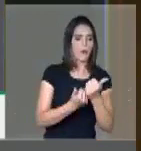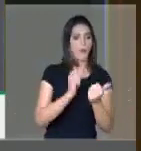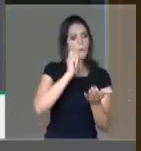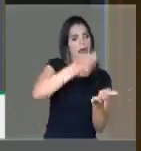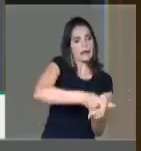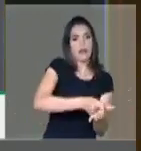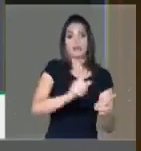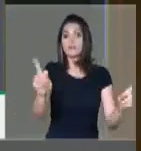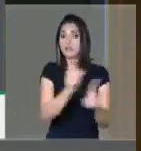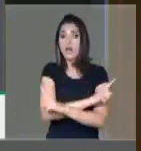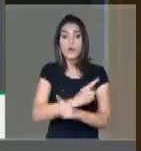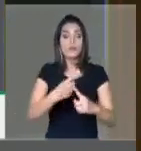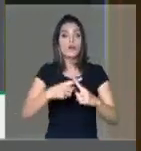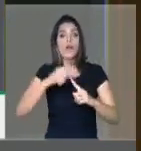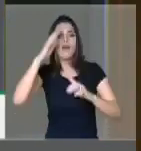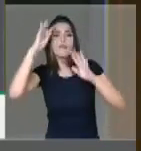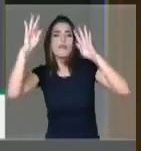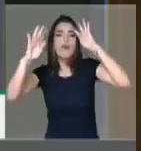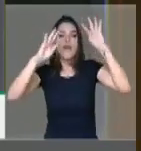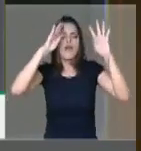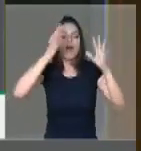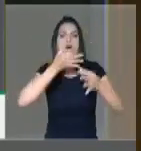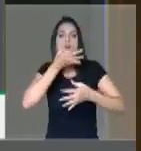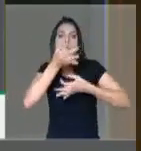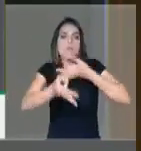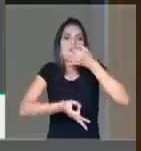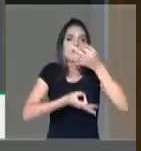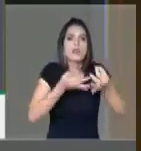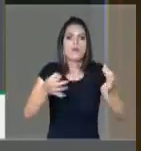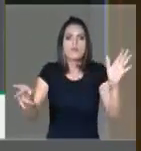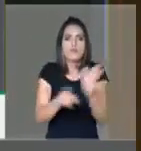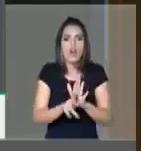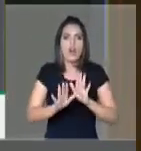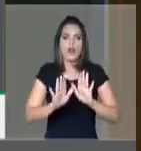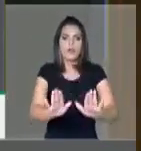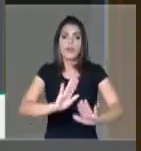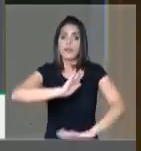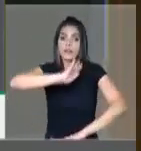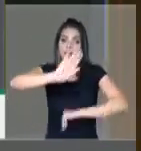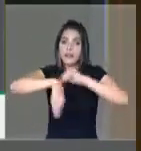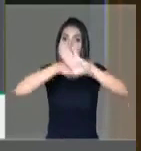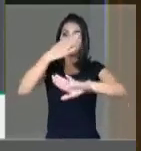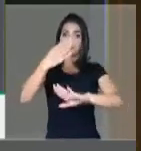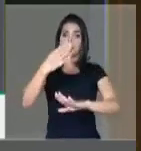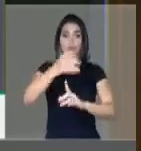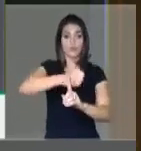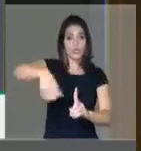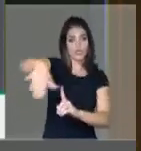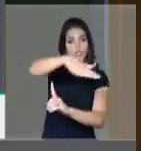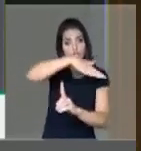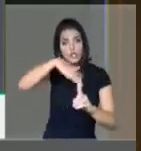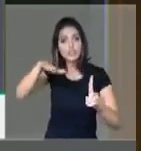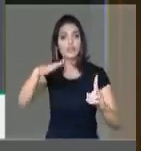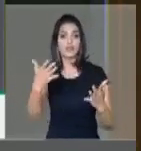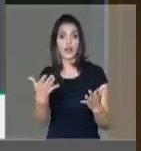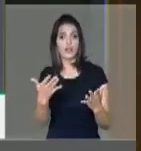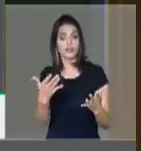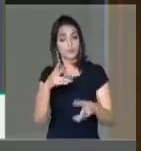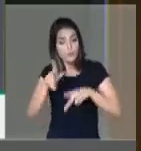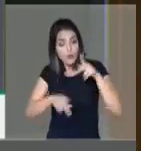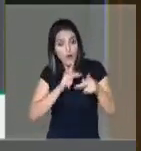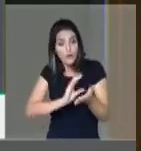de exercer o pensamento crítico e produzir crescimento para a sociedade que as